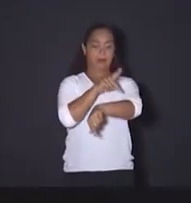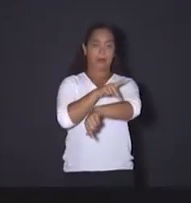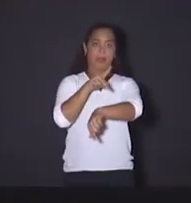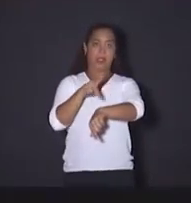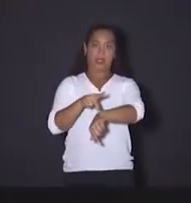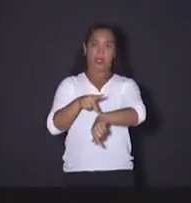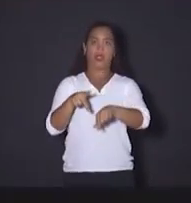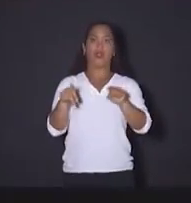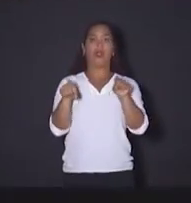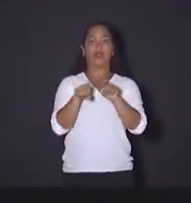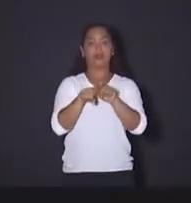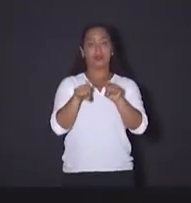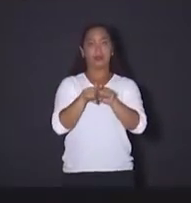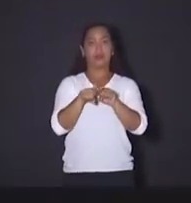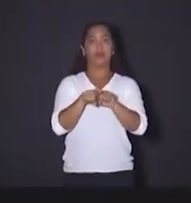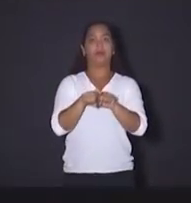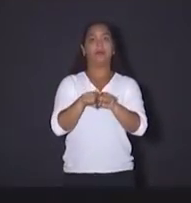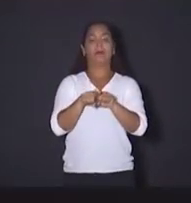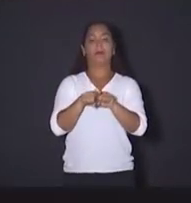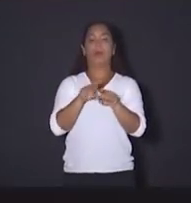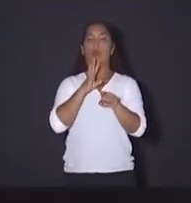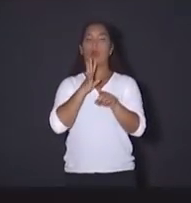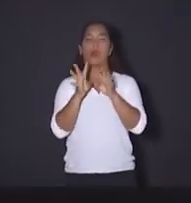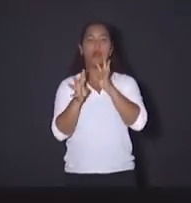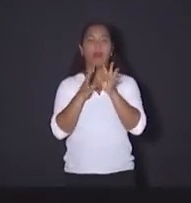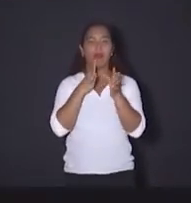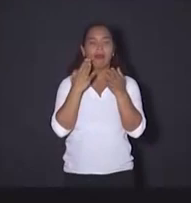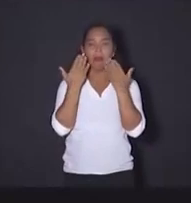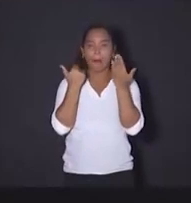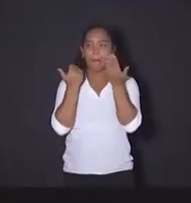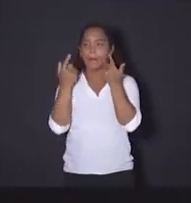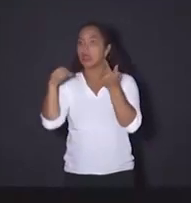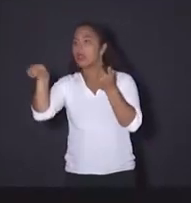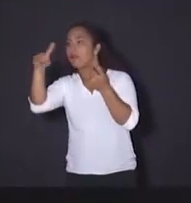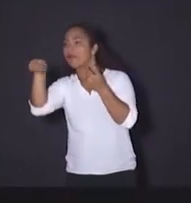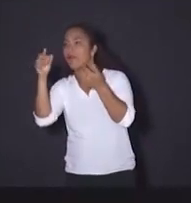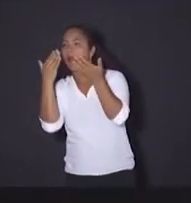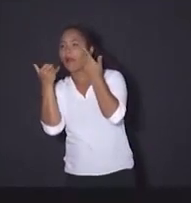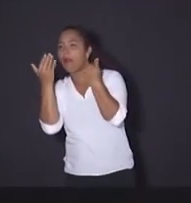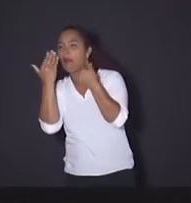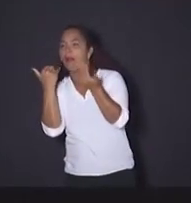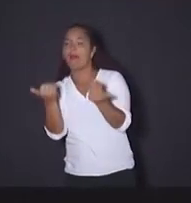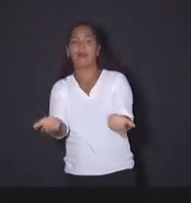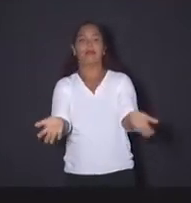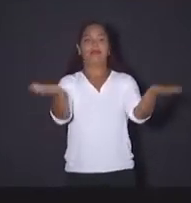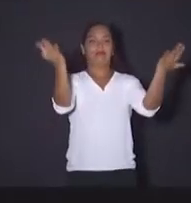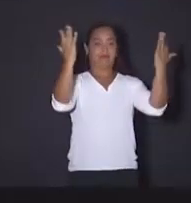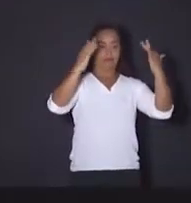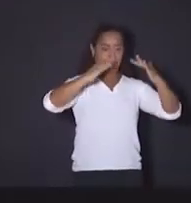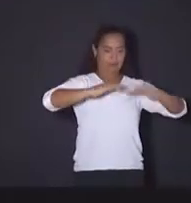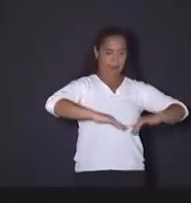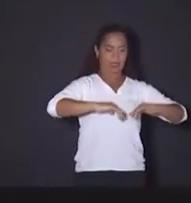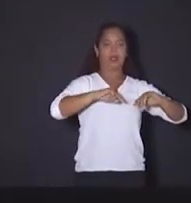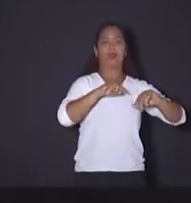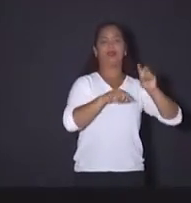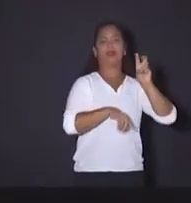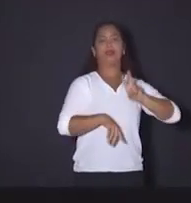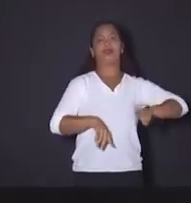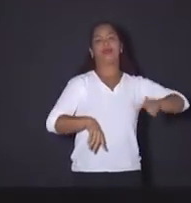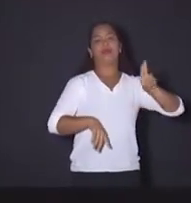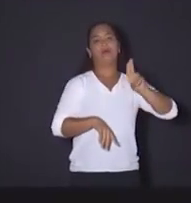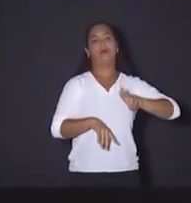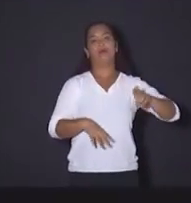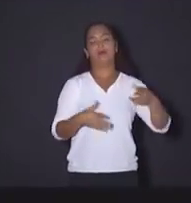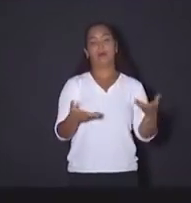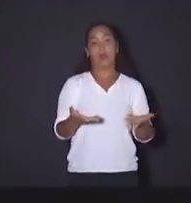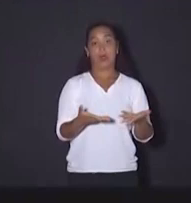pedagógicos, mas trazendo esse conhecimento de fora, desses corpos que chegam para dentro da escola.